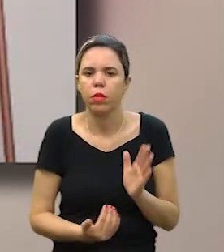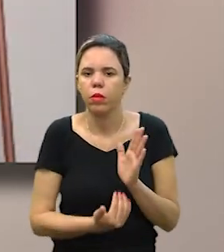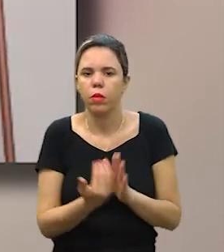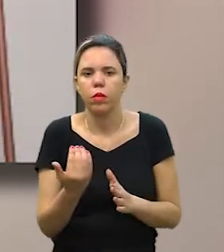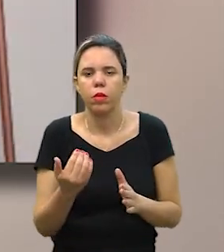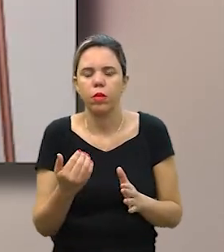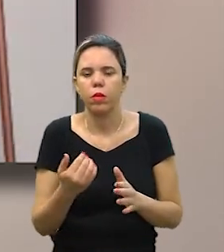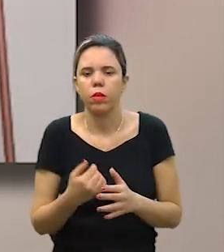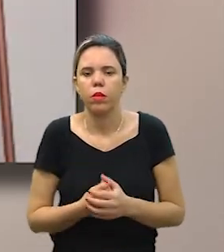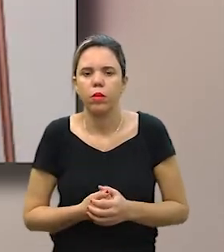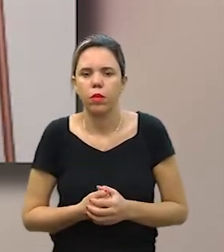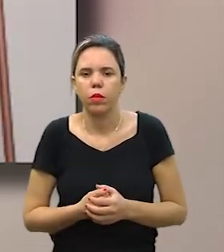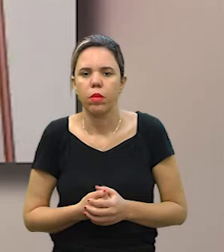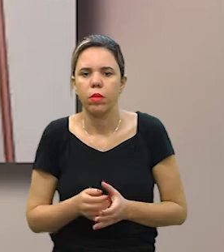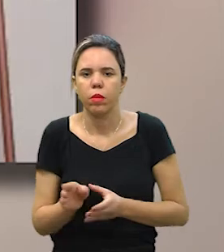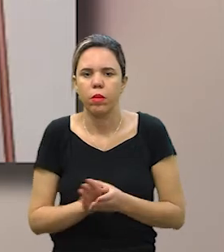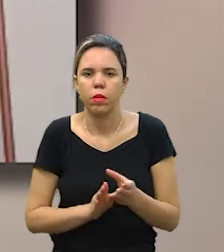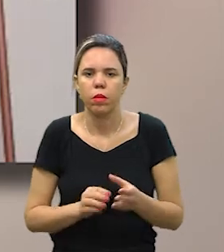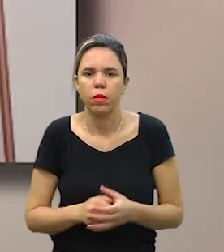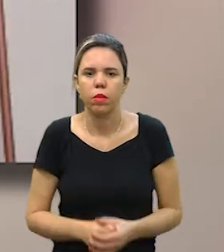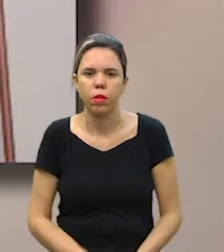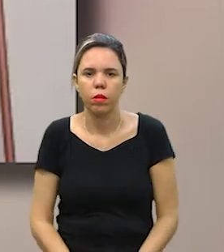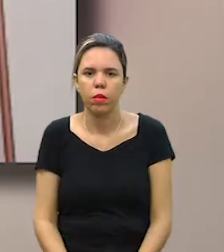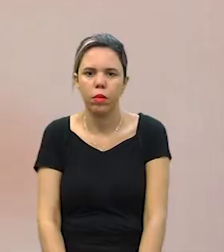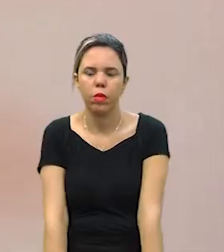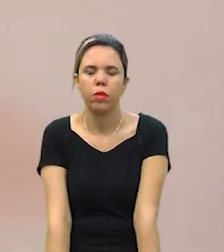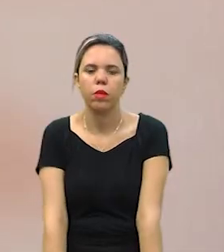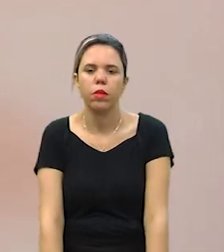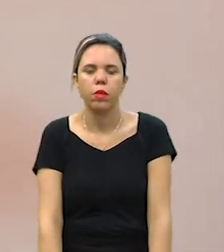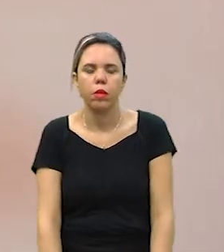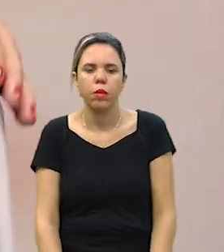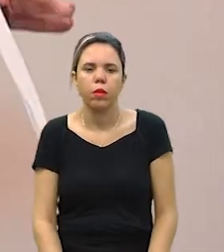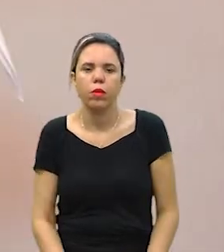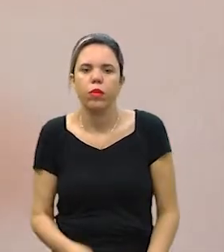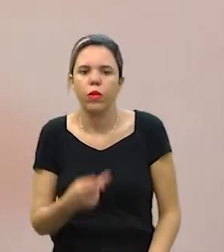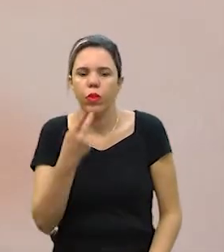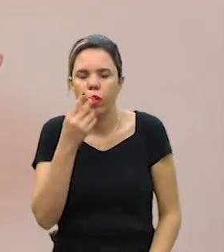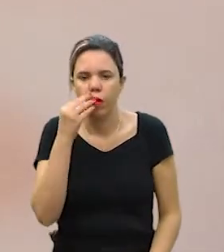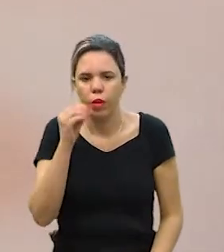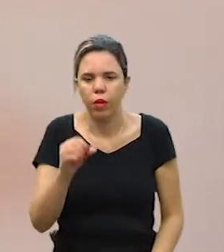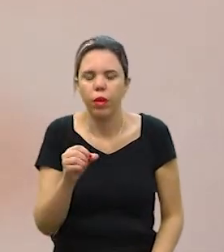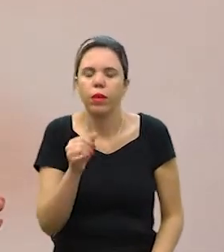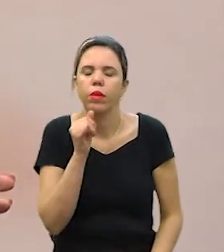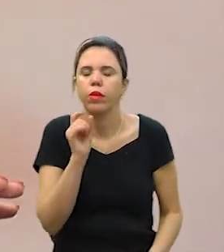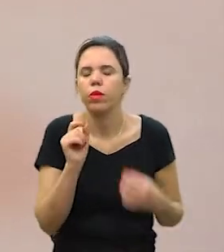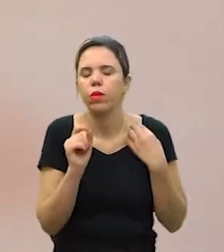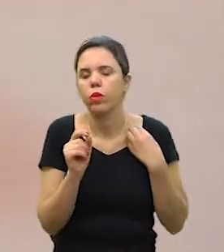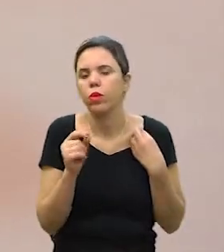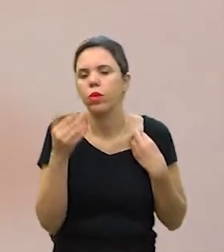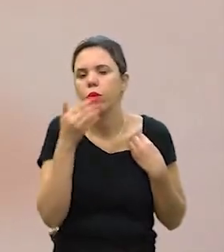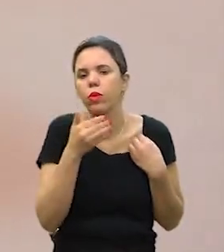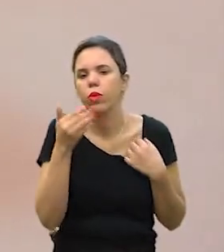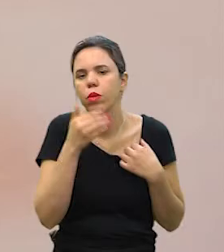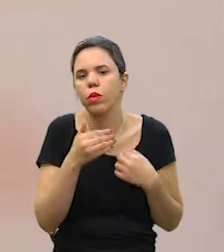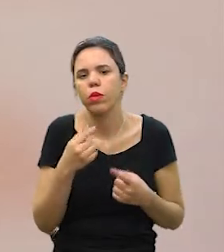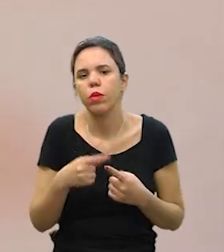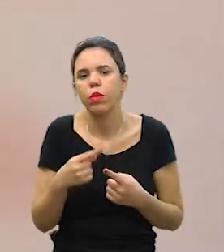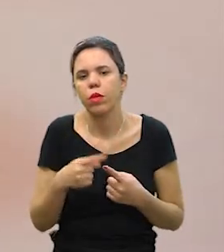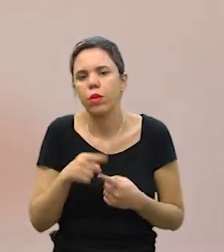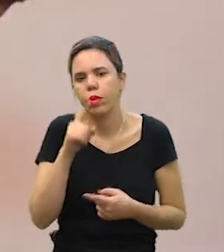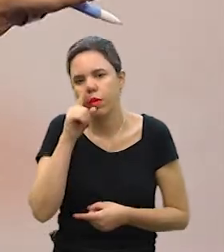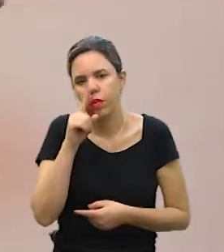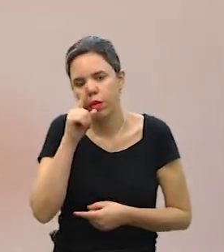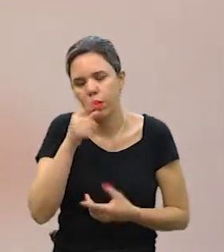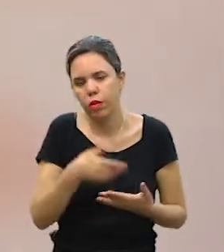sem excessos, a gente preconiza isso. Ô, doutora, a gente falou aí do sal. E o açúcar, por que ele é